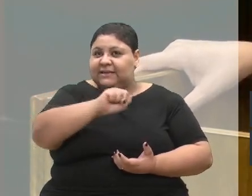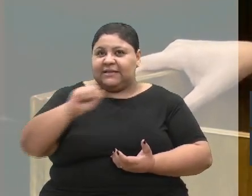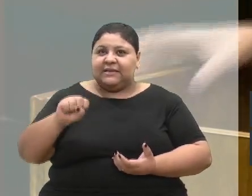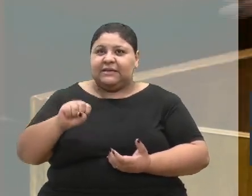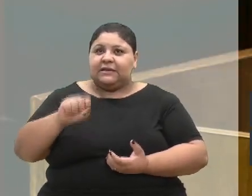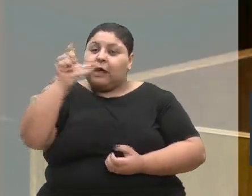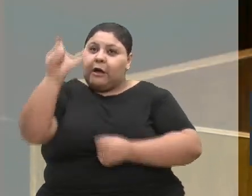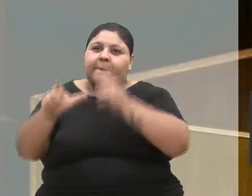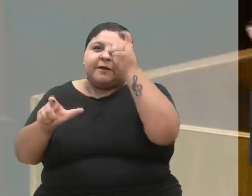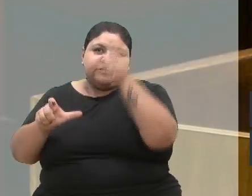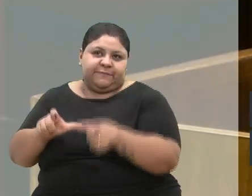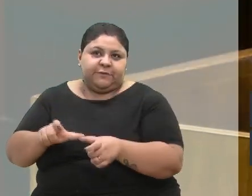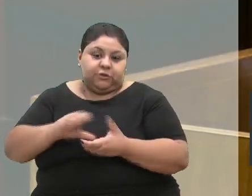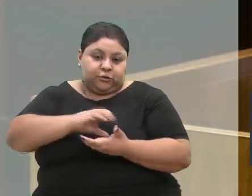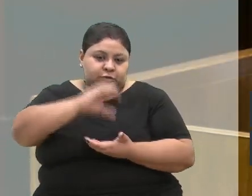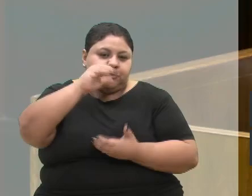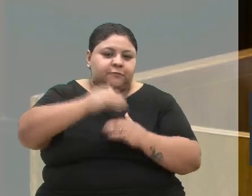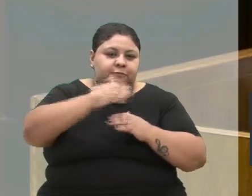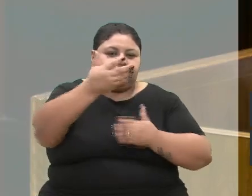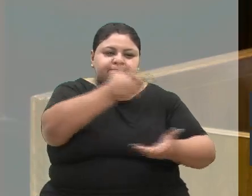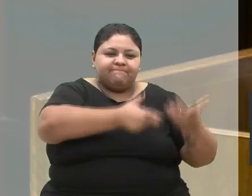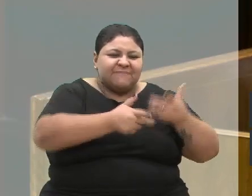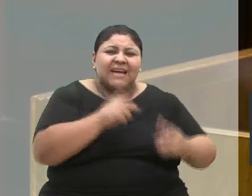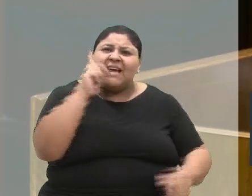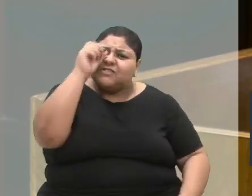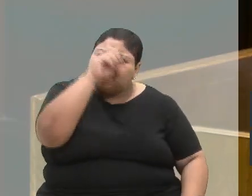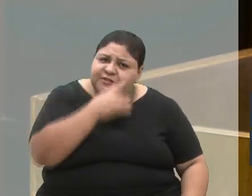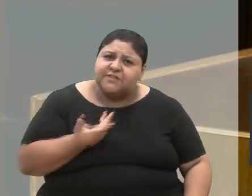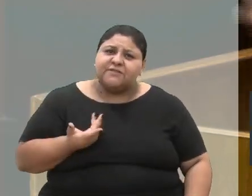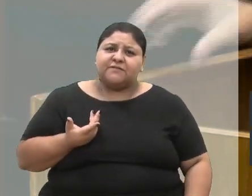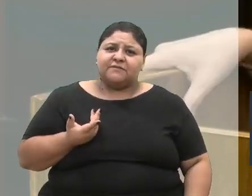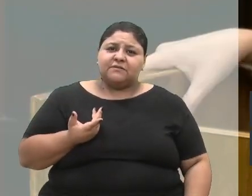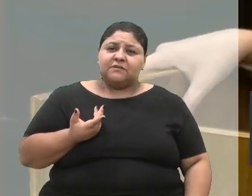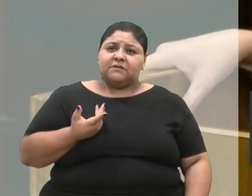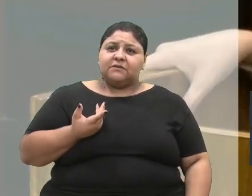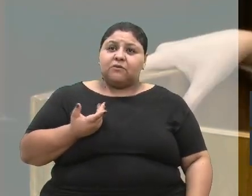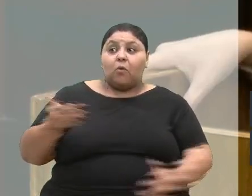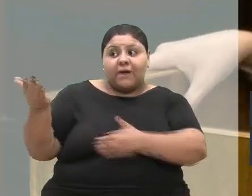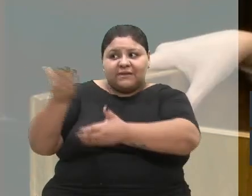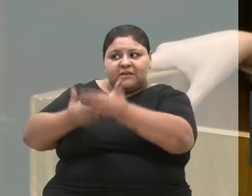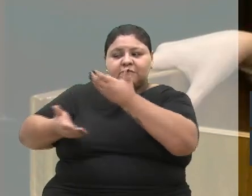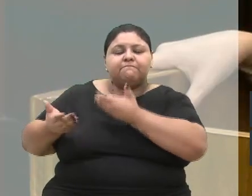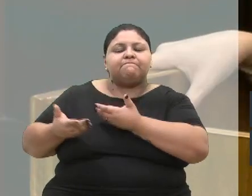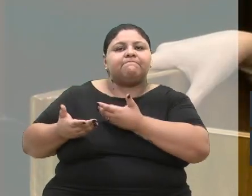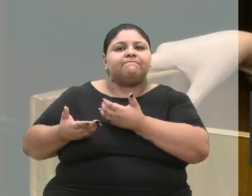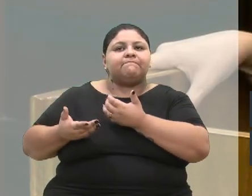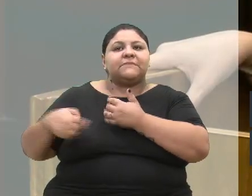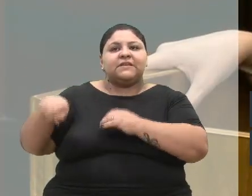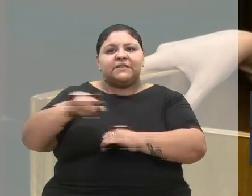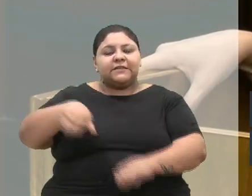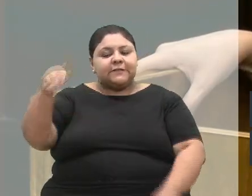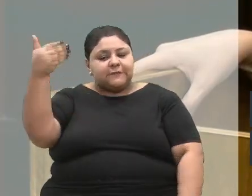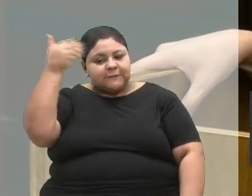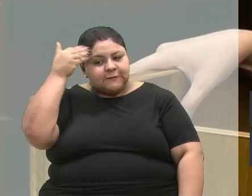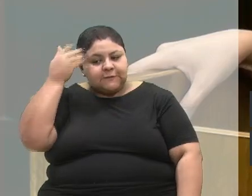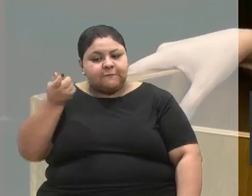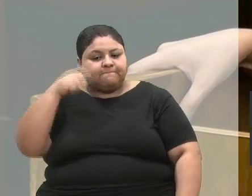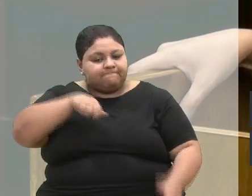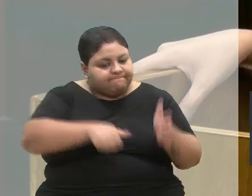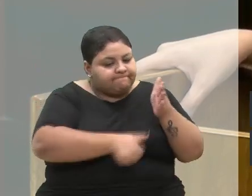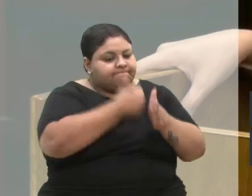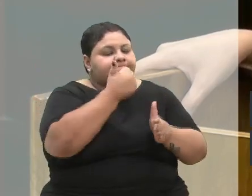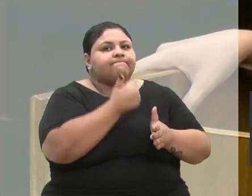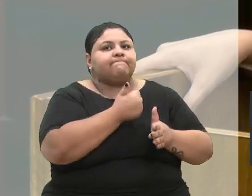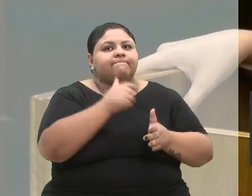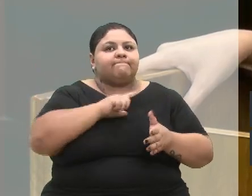mais mais atendido, é muito difícil. É muito difícil o atendimento. Então, a gente entende que precisa melhorar e, por isso, a gente também